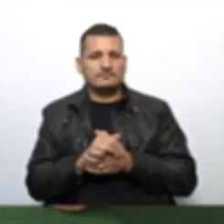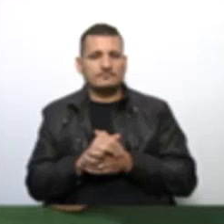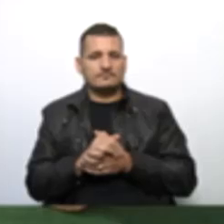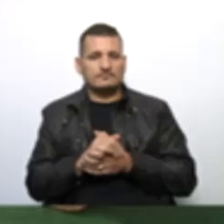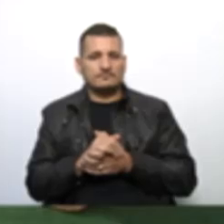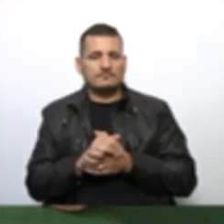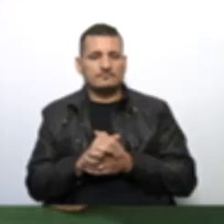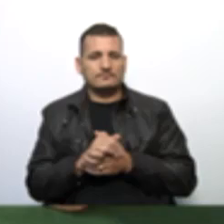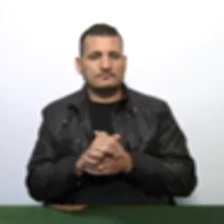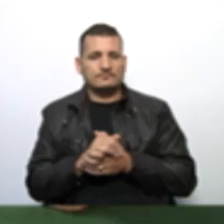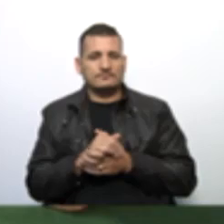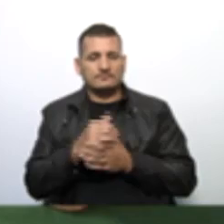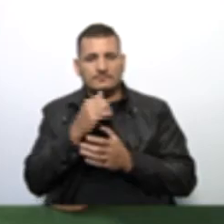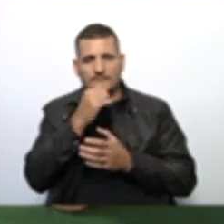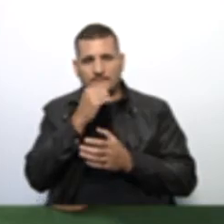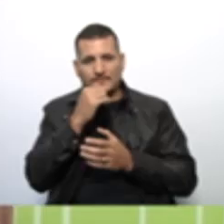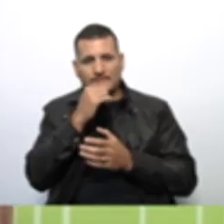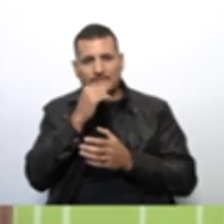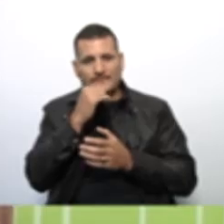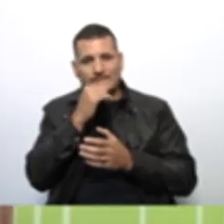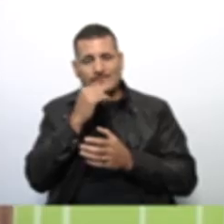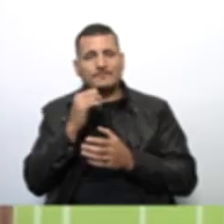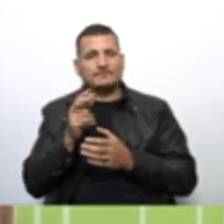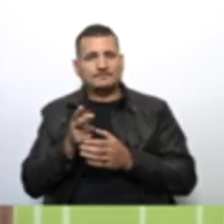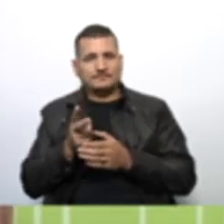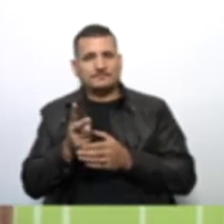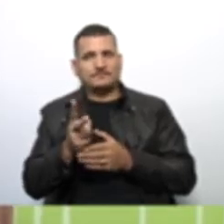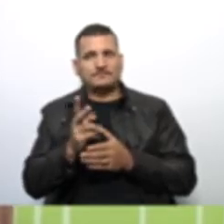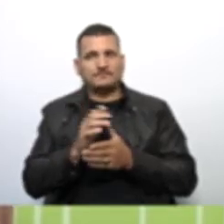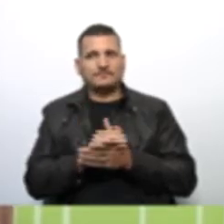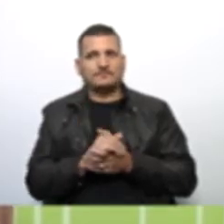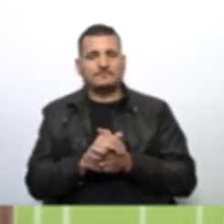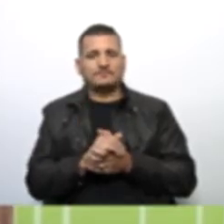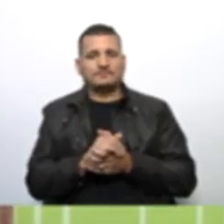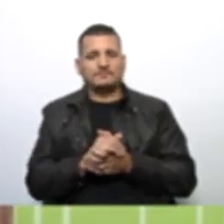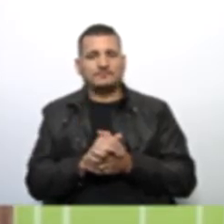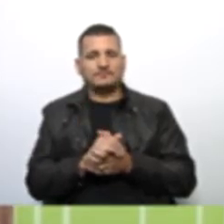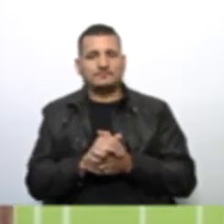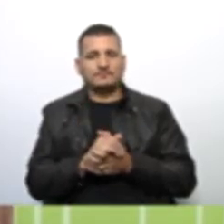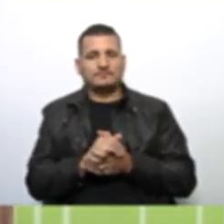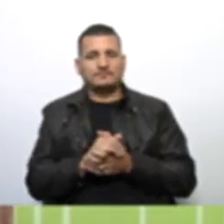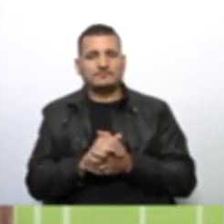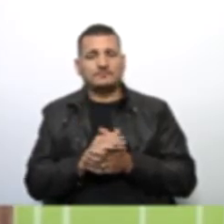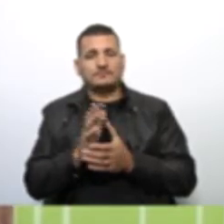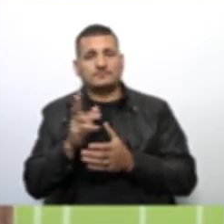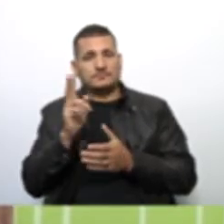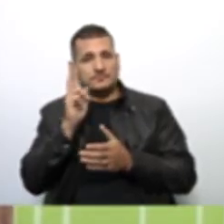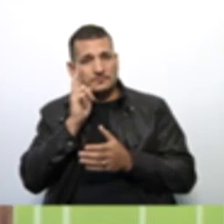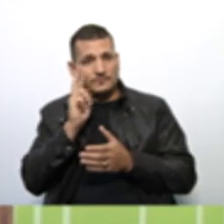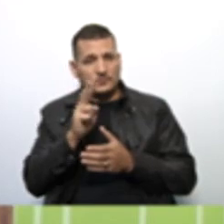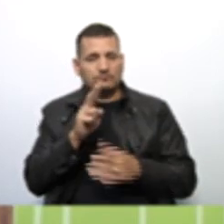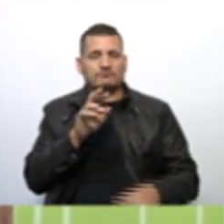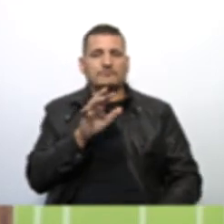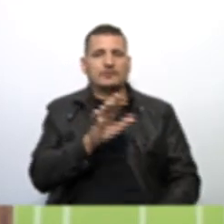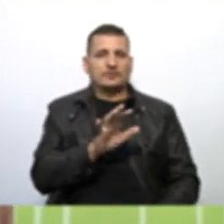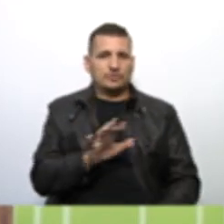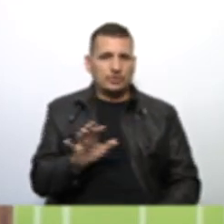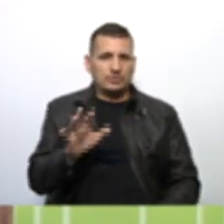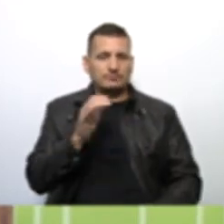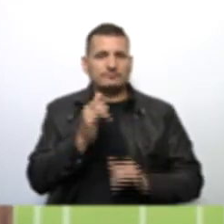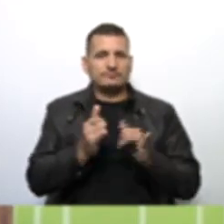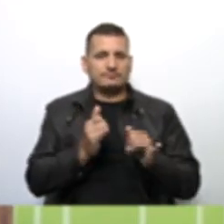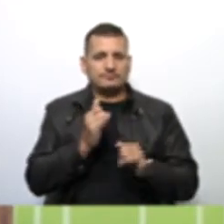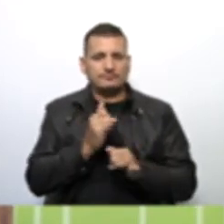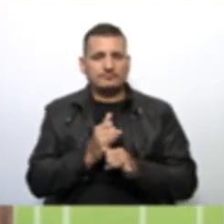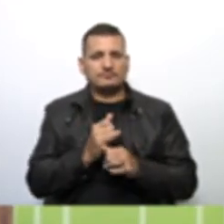Correto, professor. Continuando com o que o professor estava comentando, realmente nós já vimos, né, questão de abrangência geográfica, né,